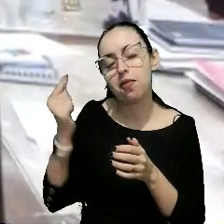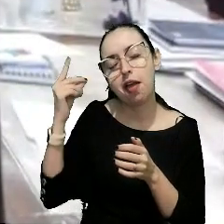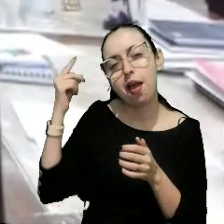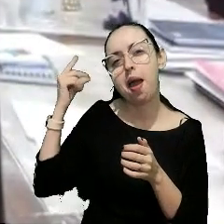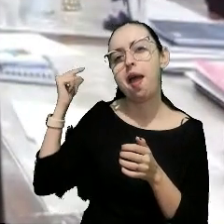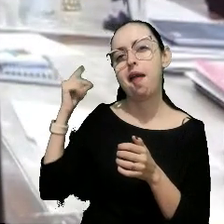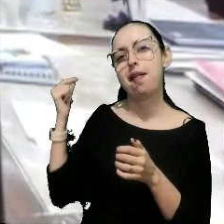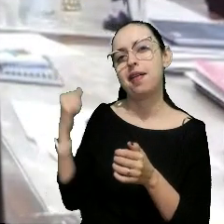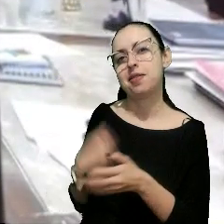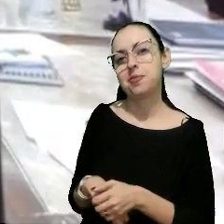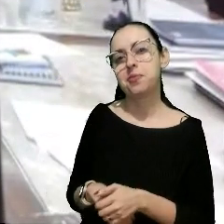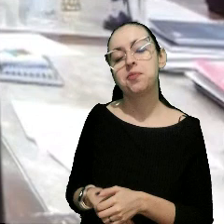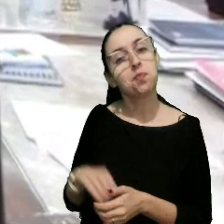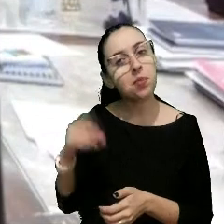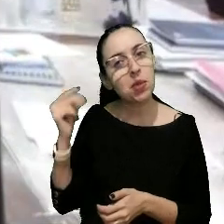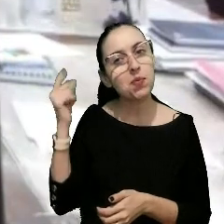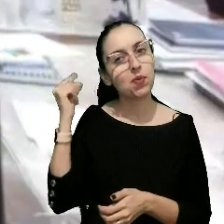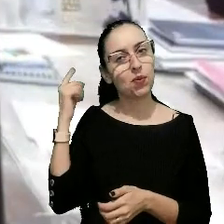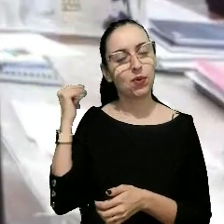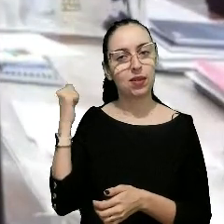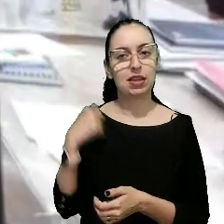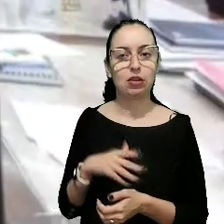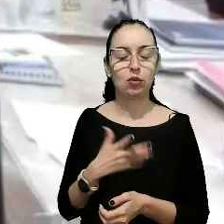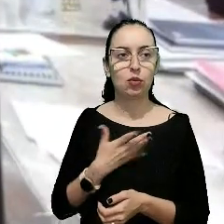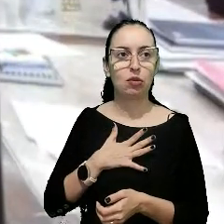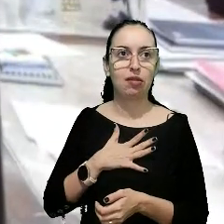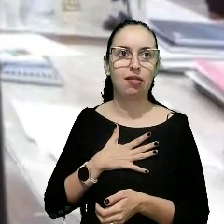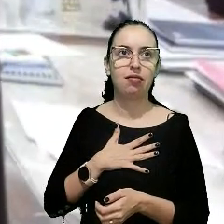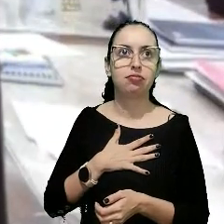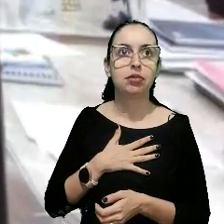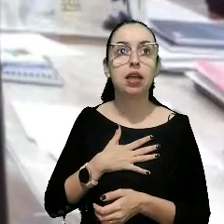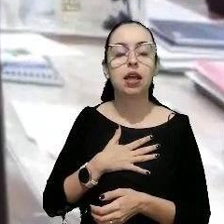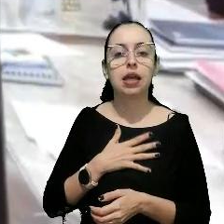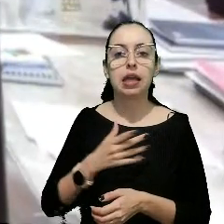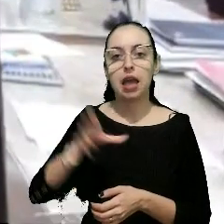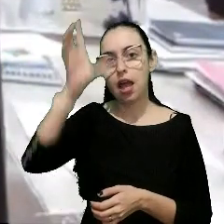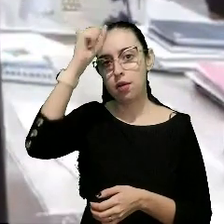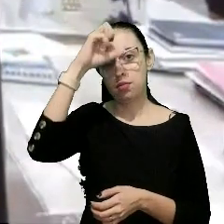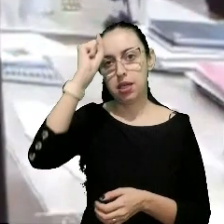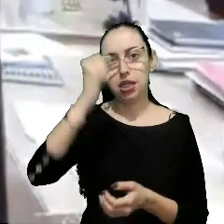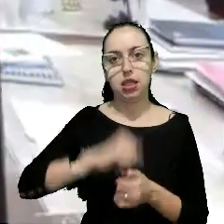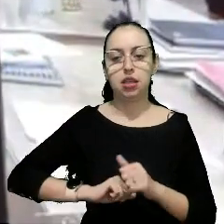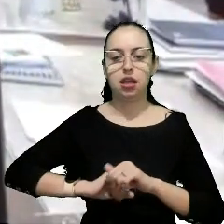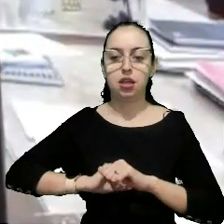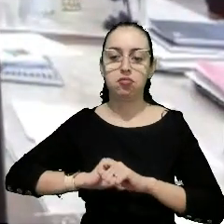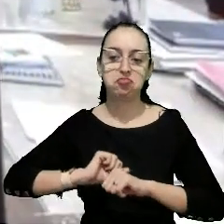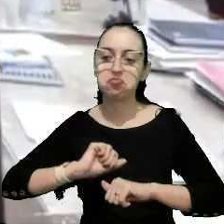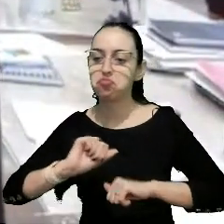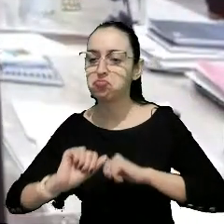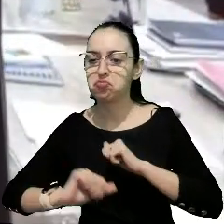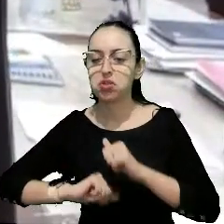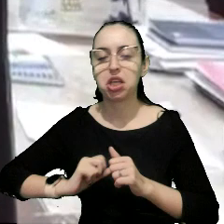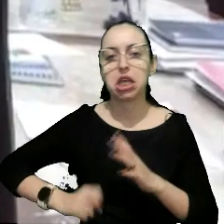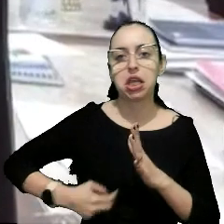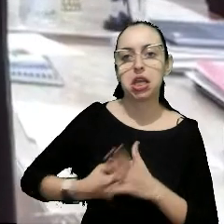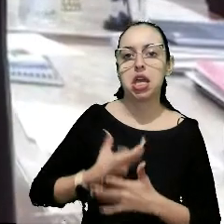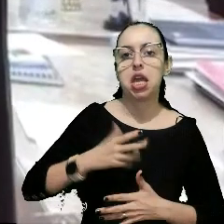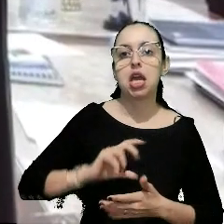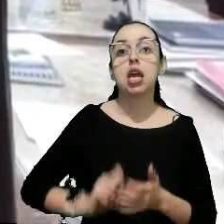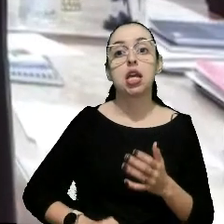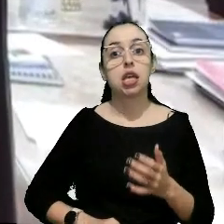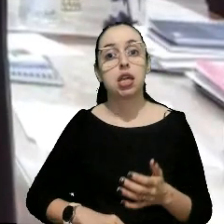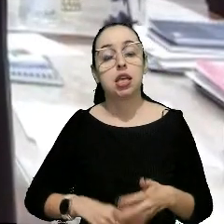F há muito tempo. Que há muito tempo eu tive que aprender a me